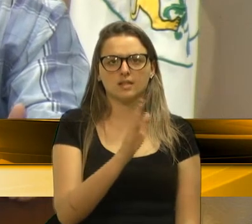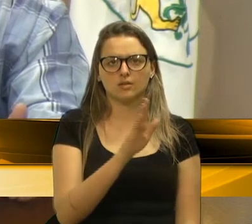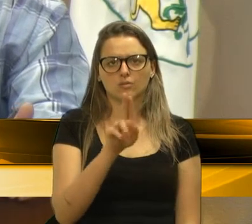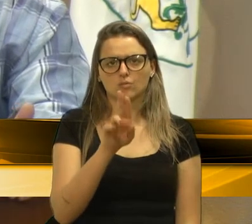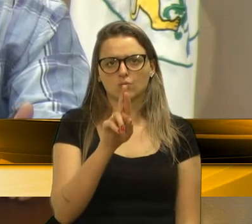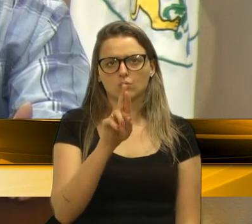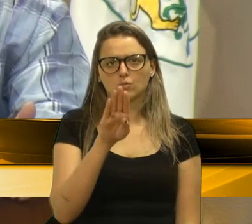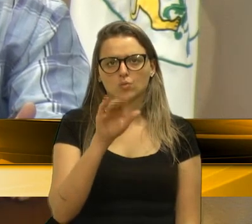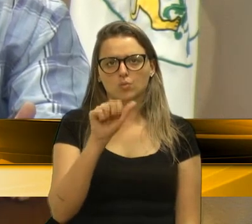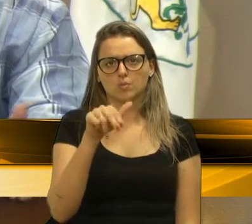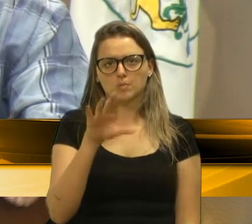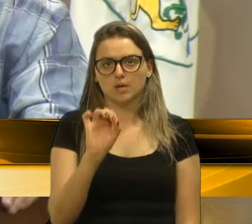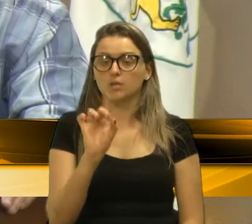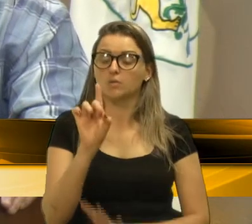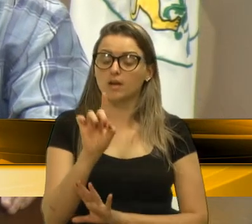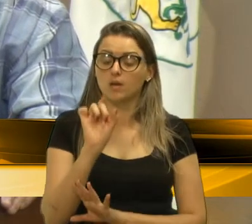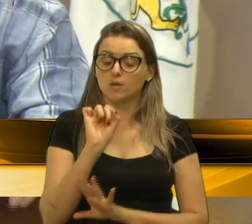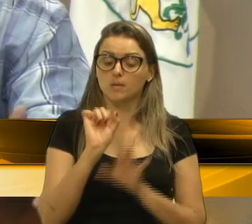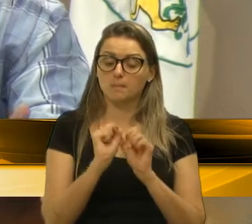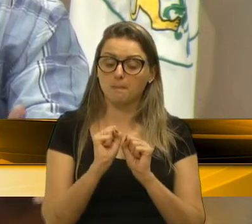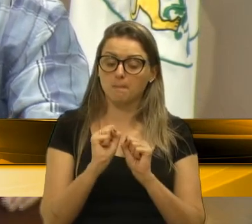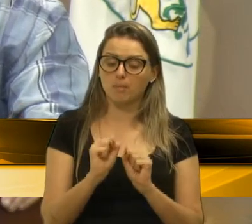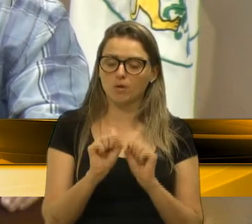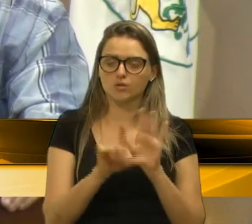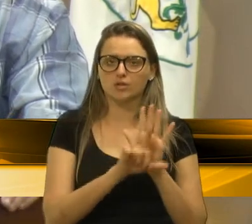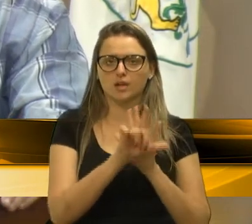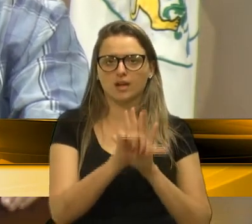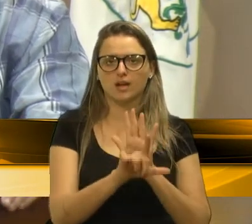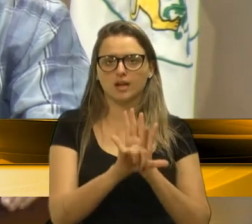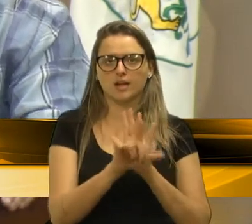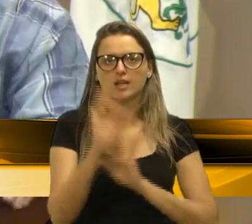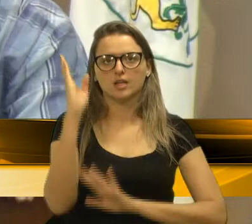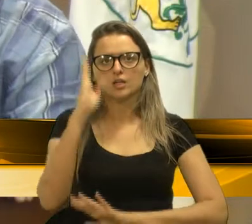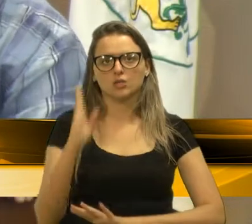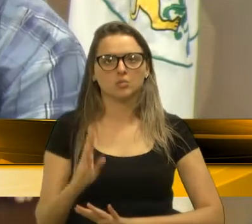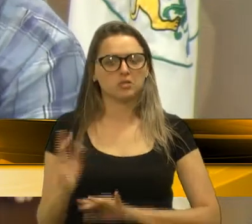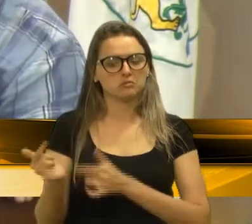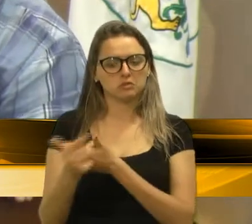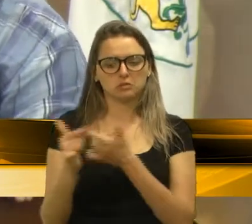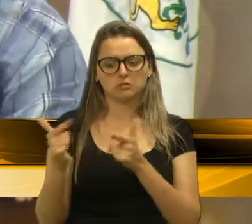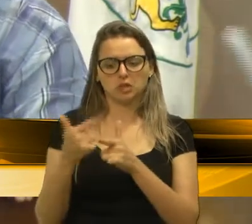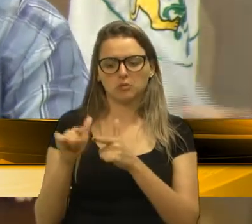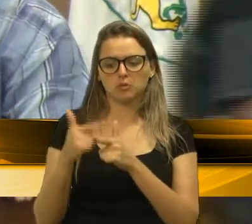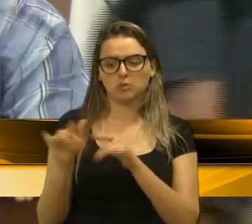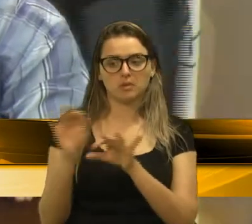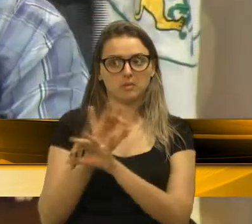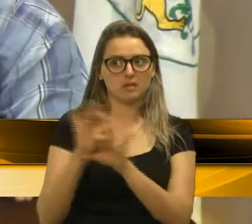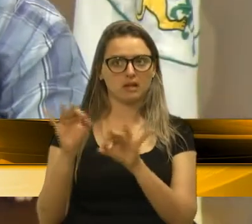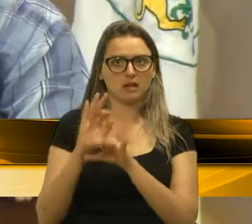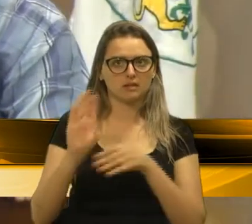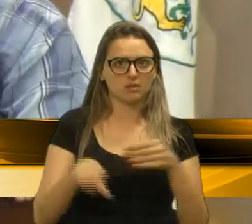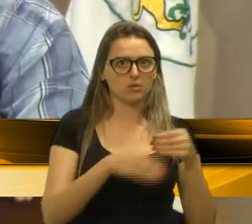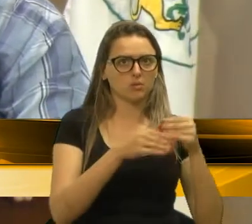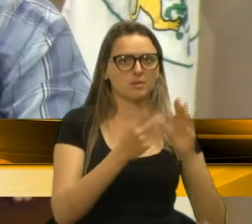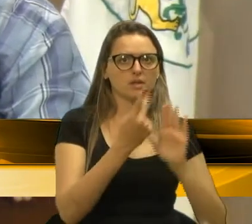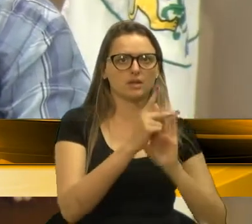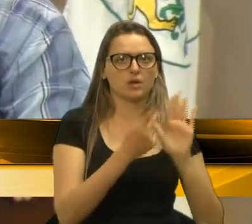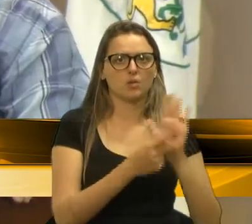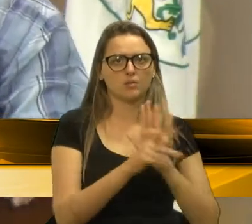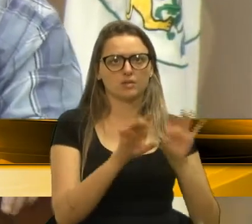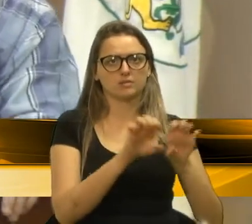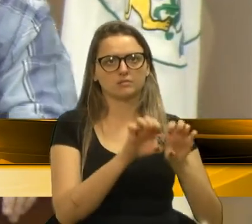possibilidade existente na legislação brasileira sem problema nenhum a nível de planos diretores aliás um